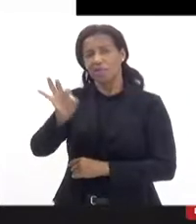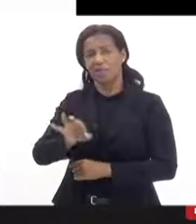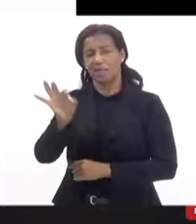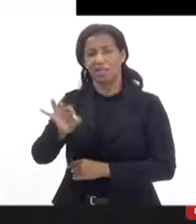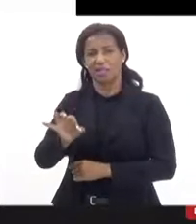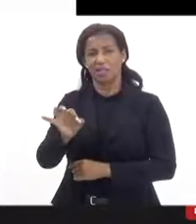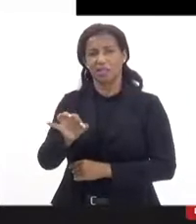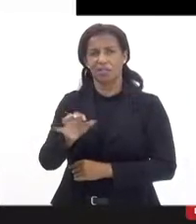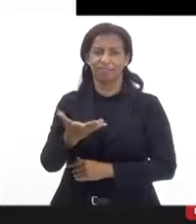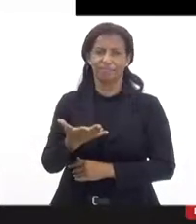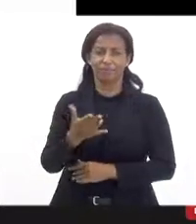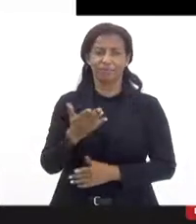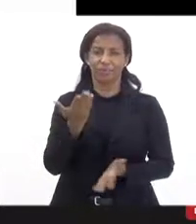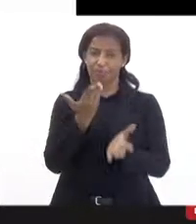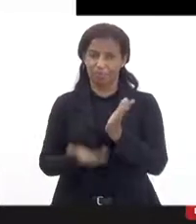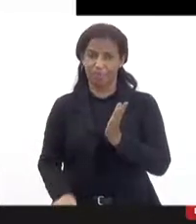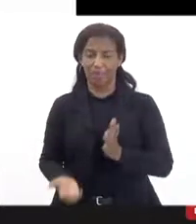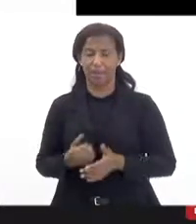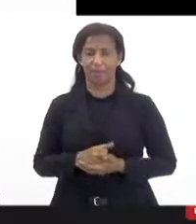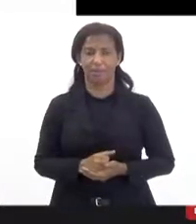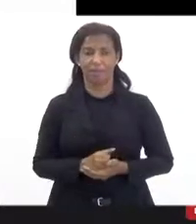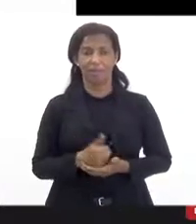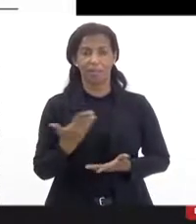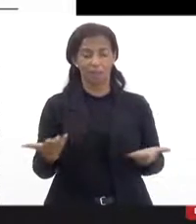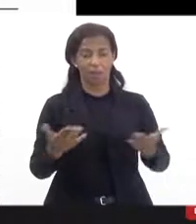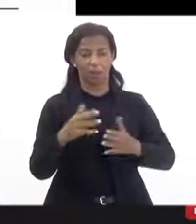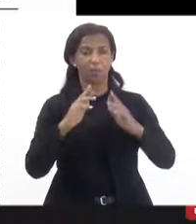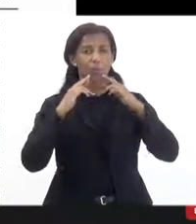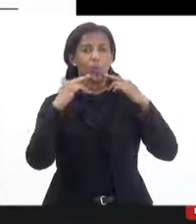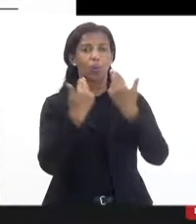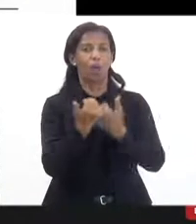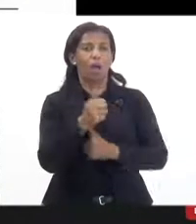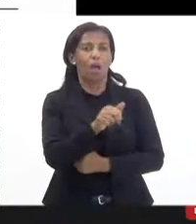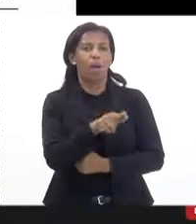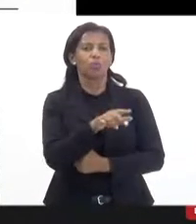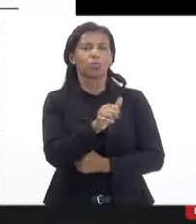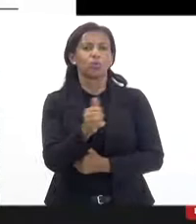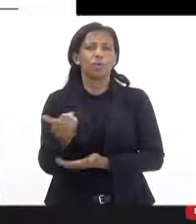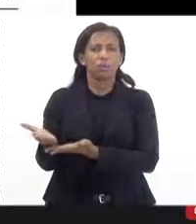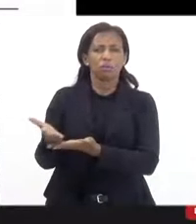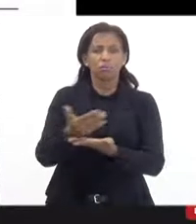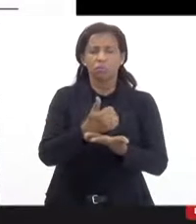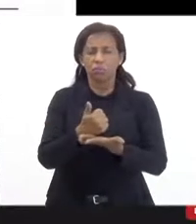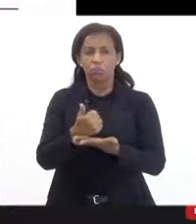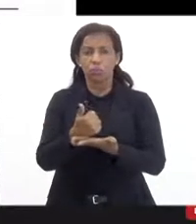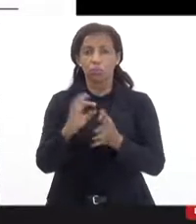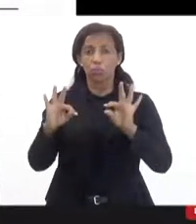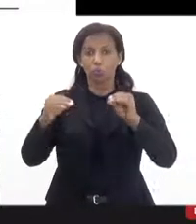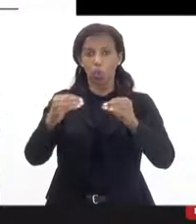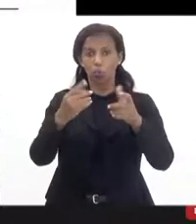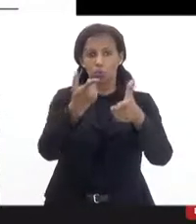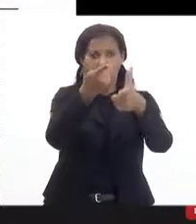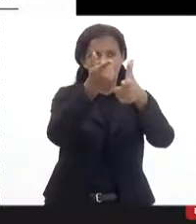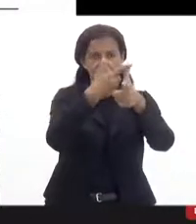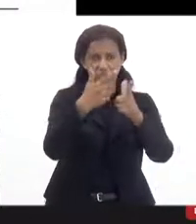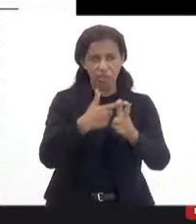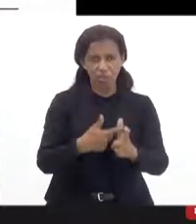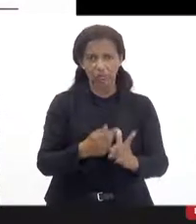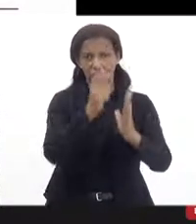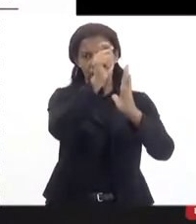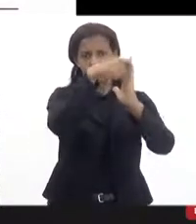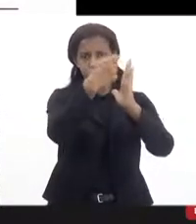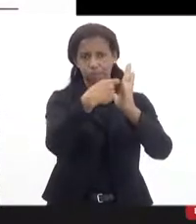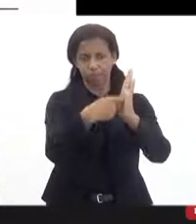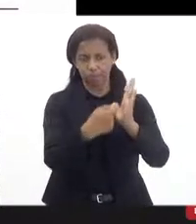86% a 100% de perda. Né? Então, na auditoria financeira, ela pegou todos os créditos que estavam inscritos